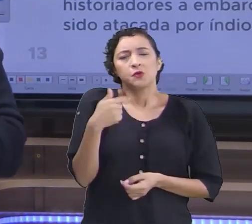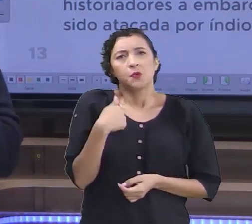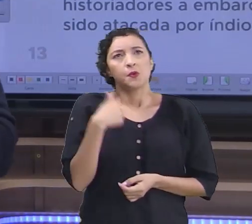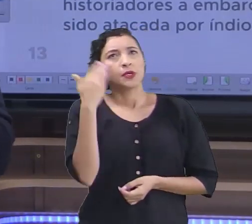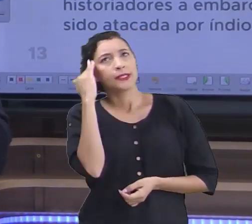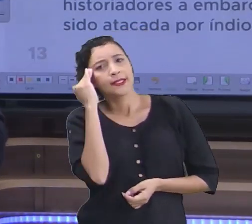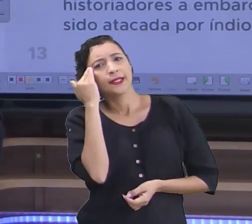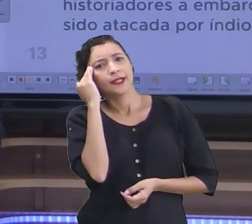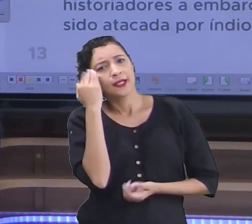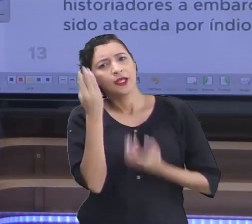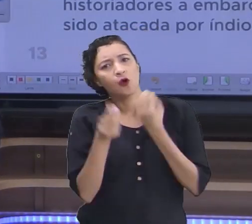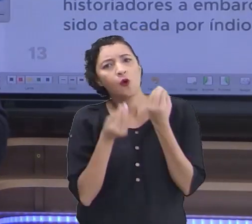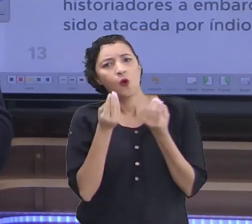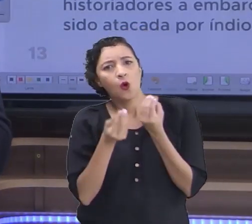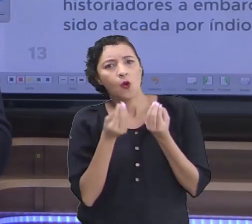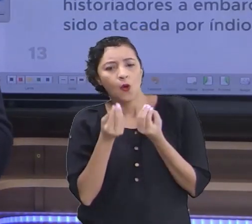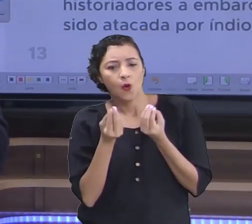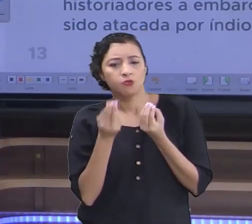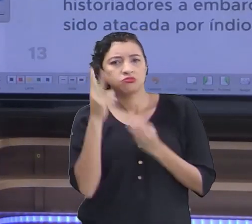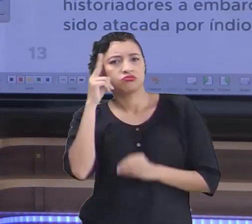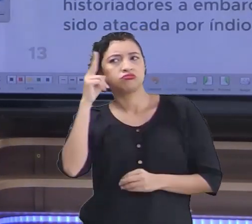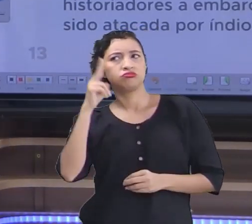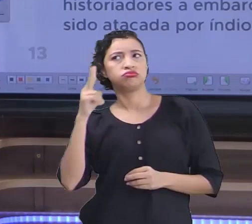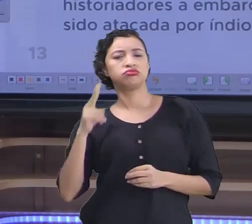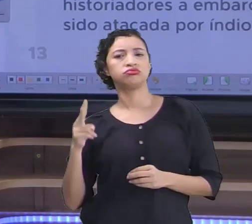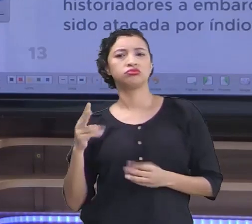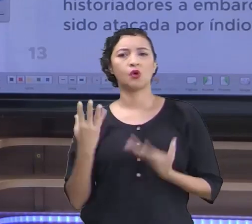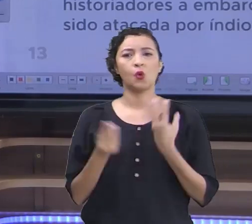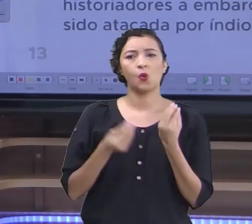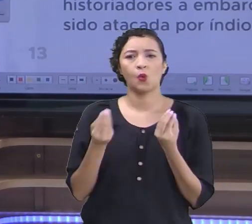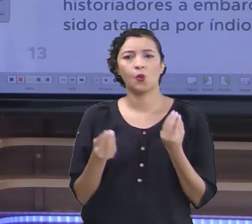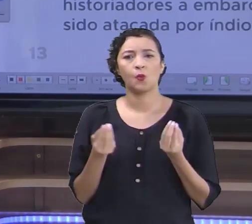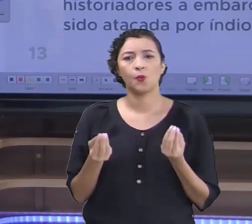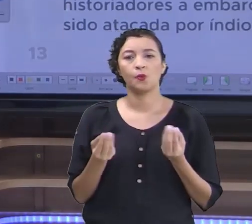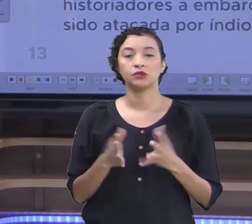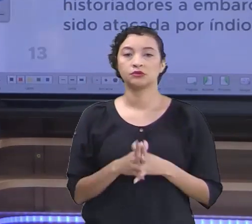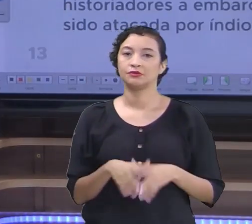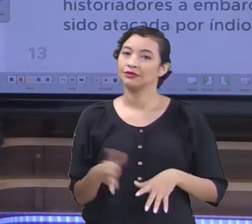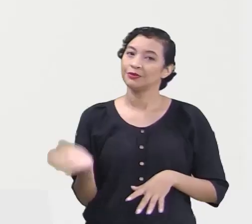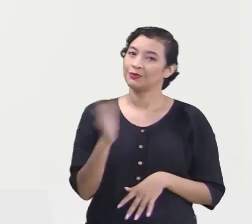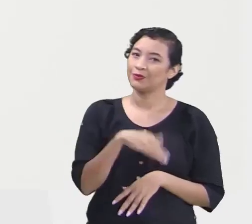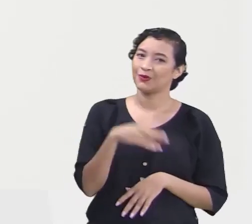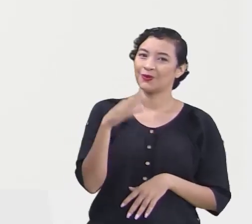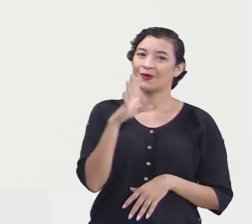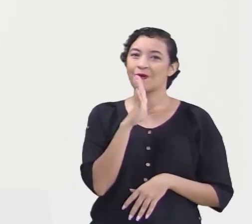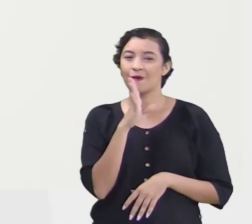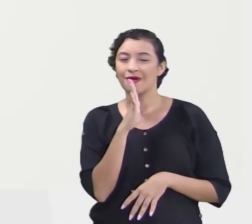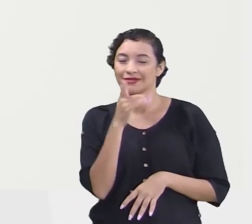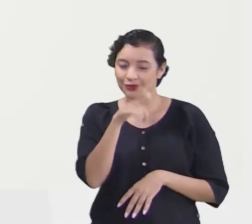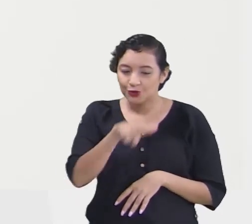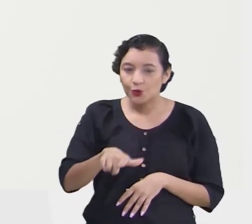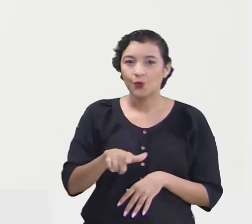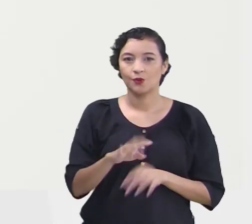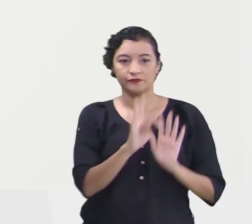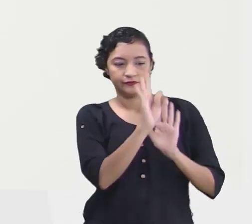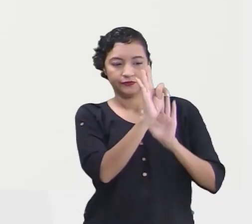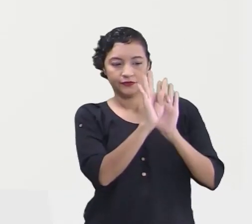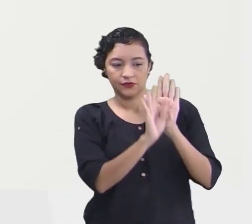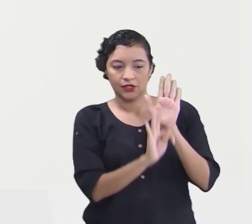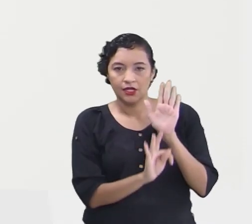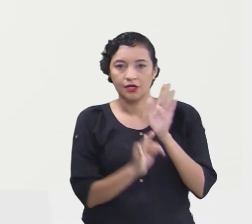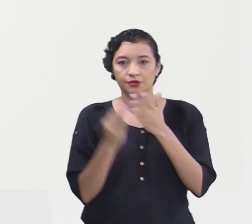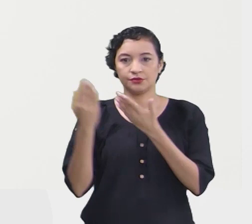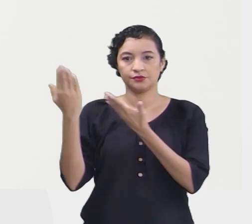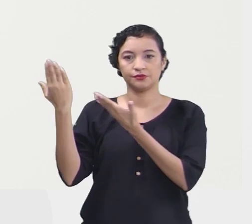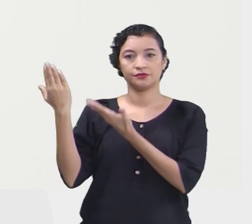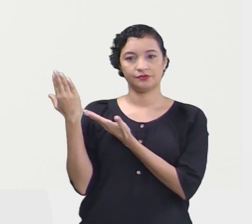é que isso funcionava. Eu queria conhecer melhor. Quer conhecer melhor? Então vamos voltar aqui rapidinho para o texto das Icamiabas. Aí vocês